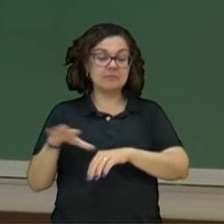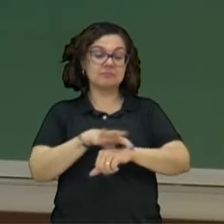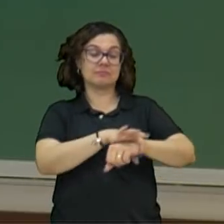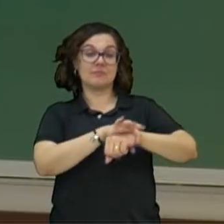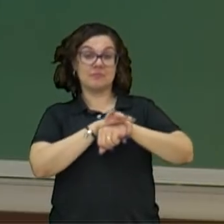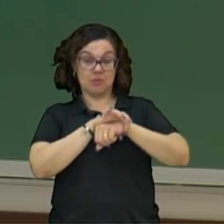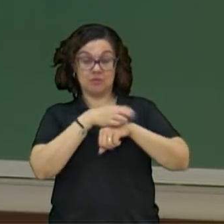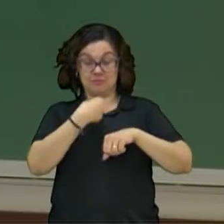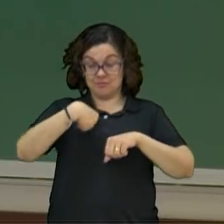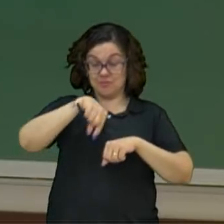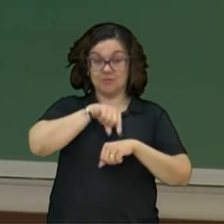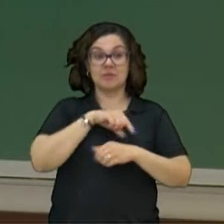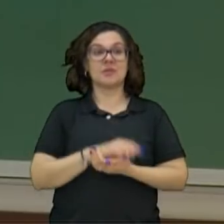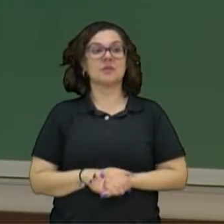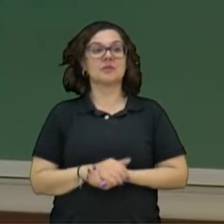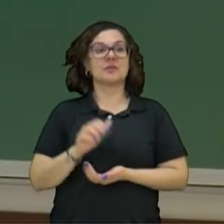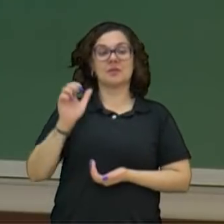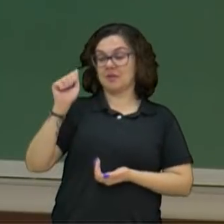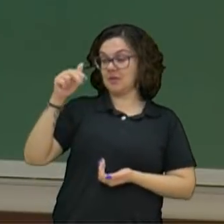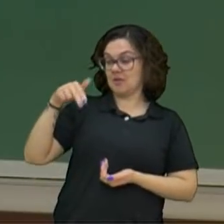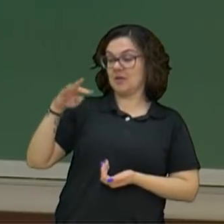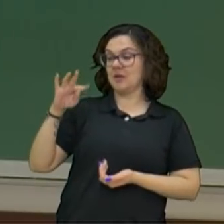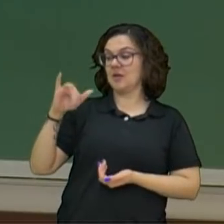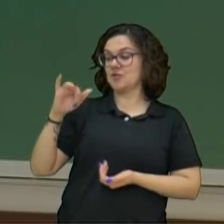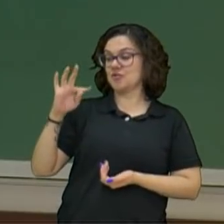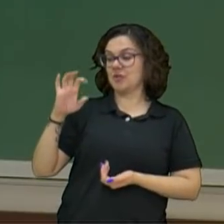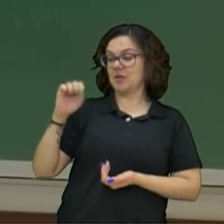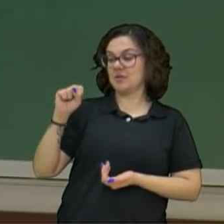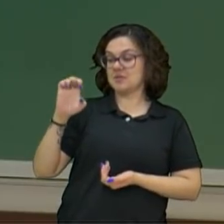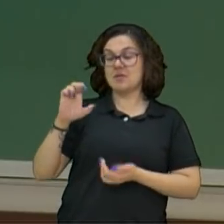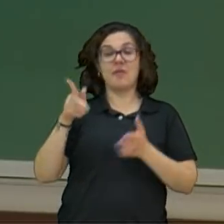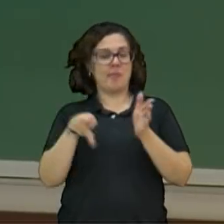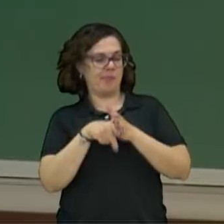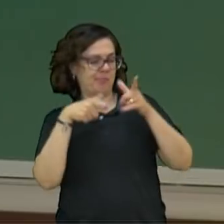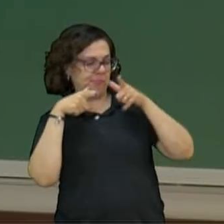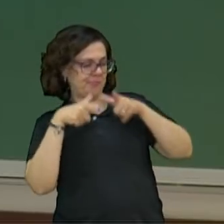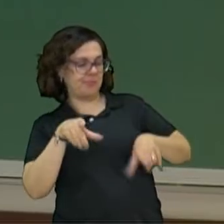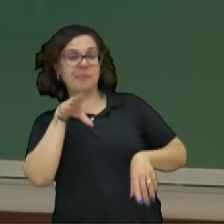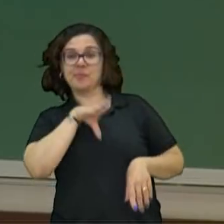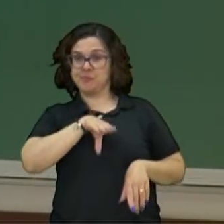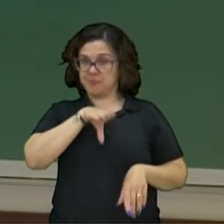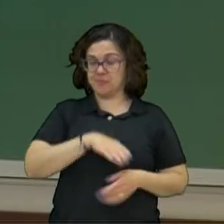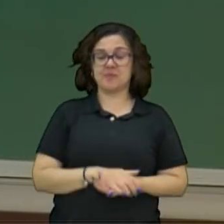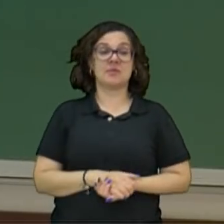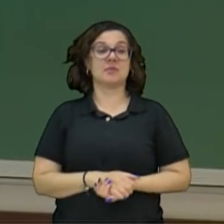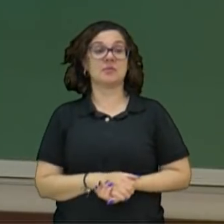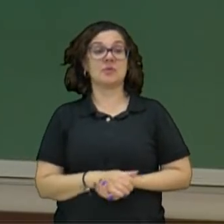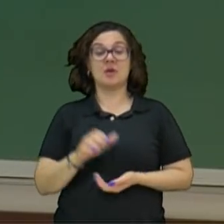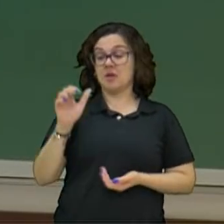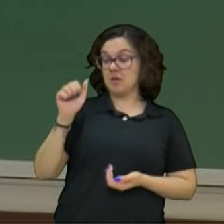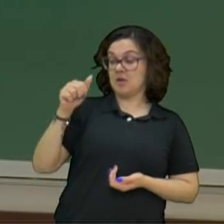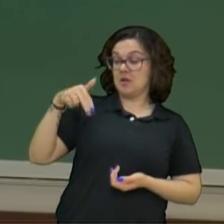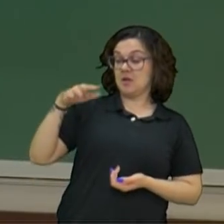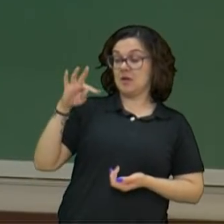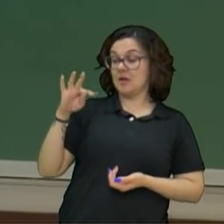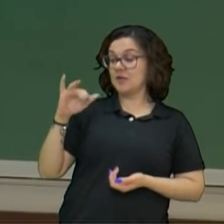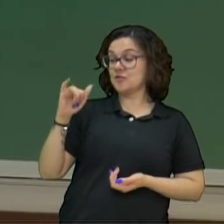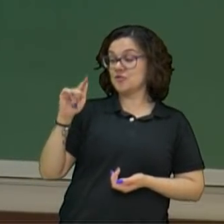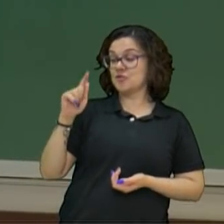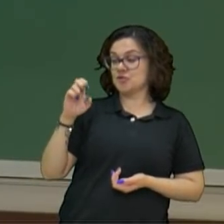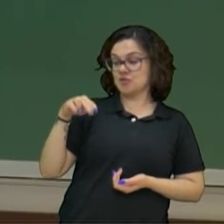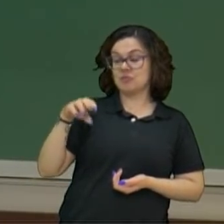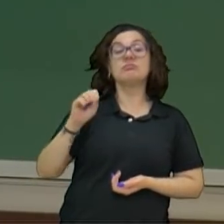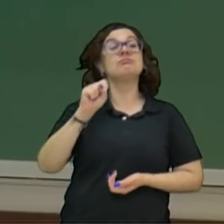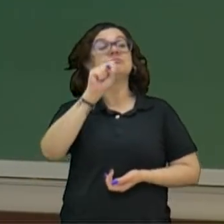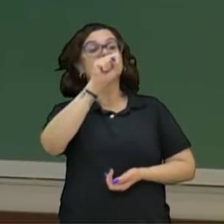garantir a nossa proteção. Antítese? Não, né? Um termo da língua portuguesa. Antígenos?